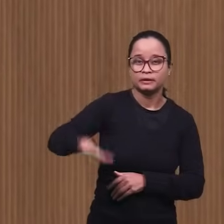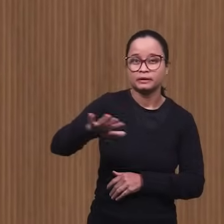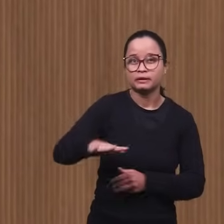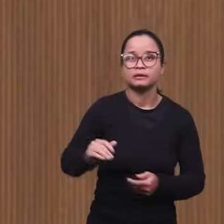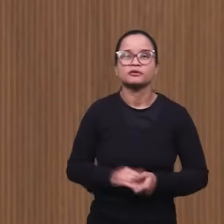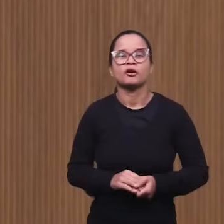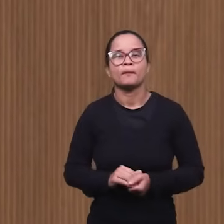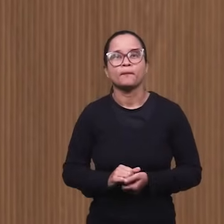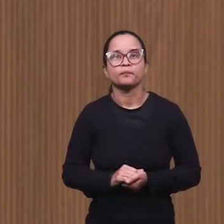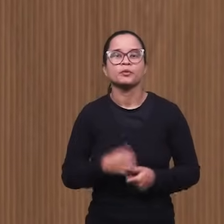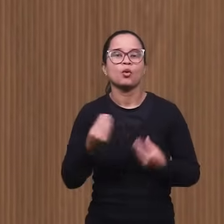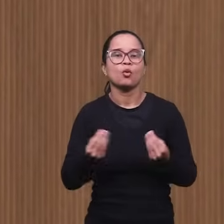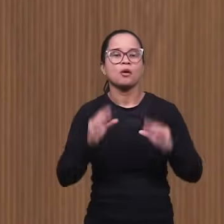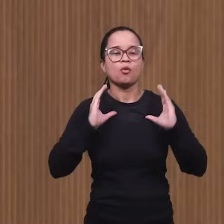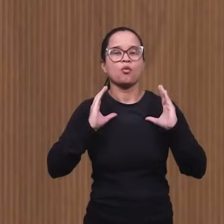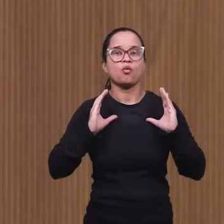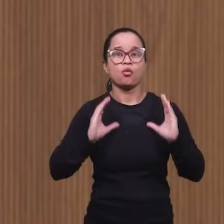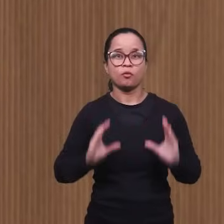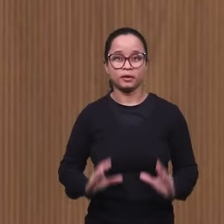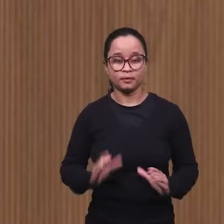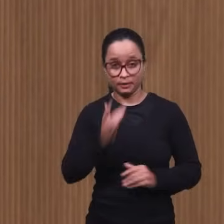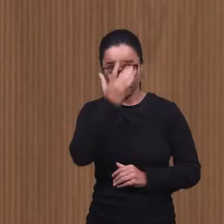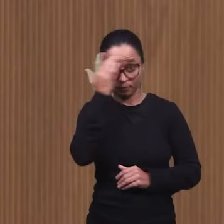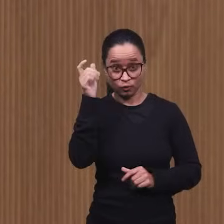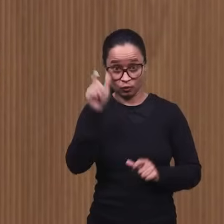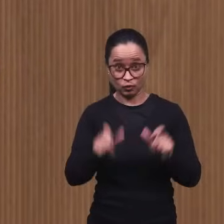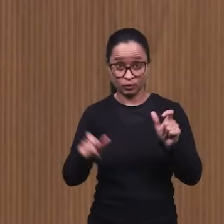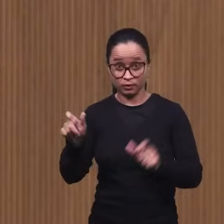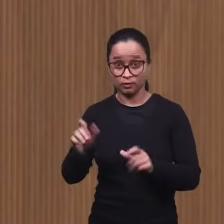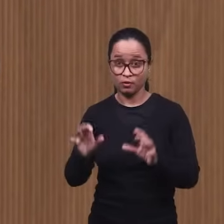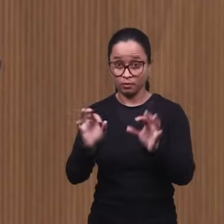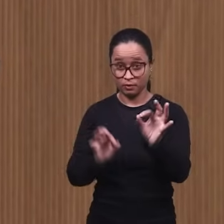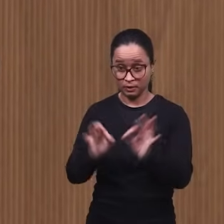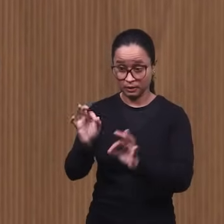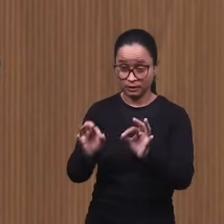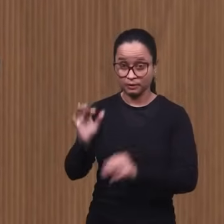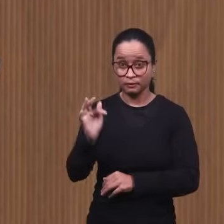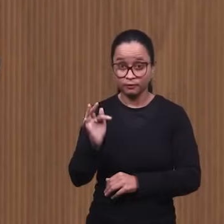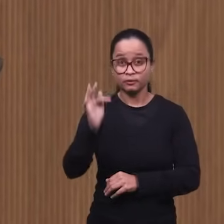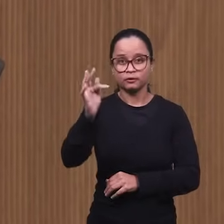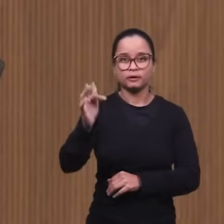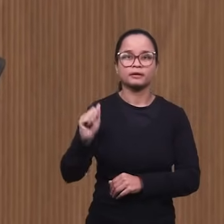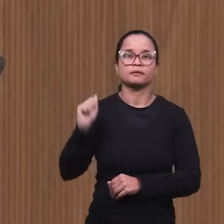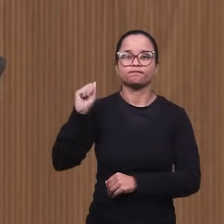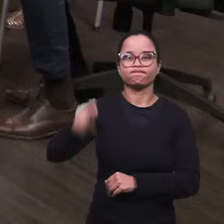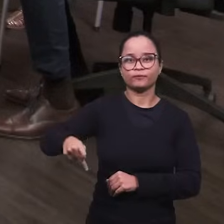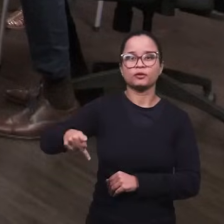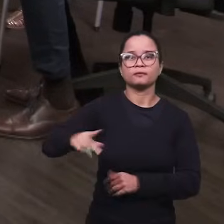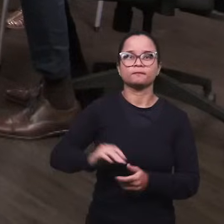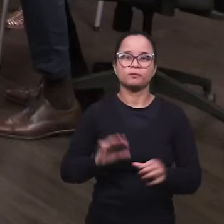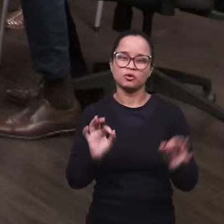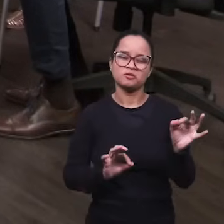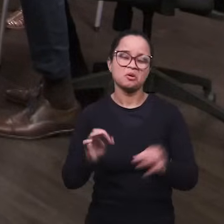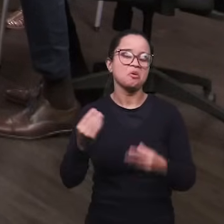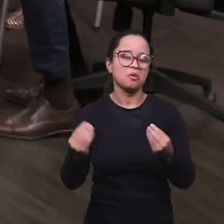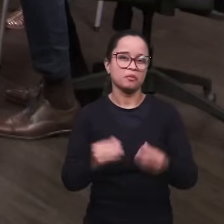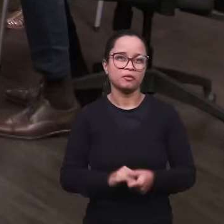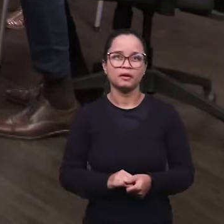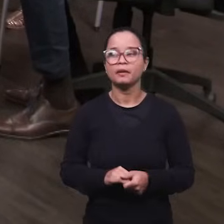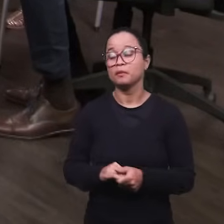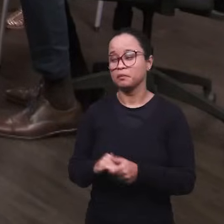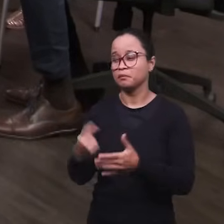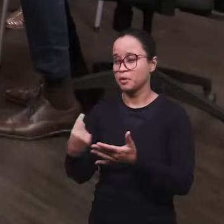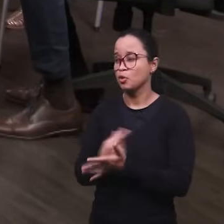geral, como é o comportamento das pessoas com o planejamento da aposentadoria? Excelente